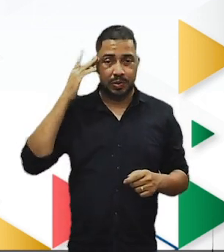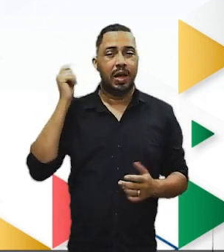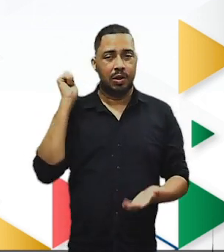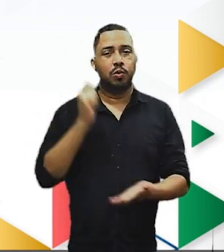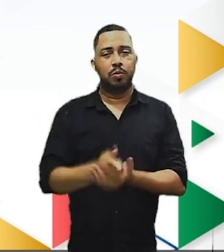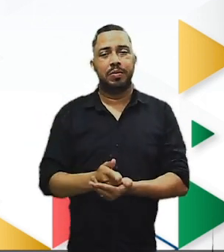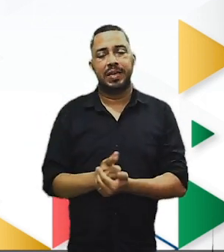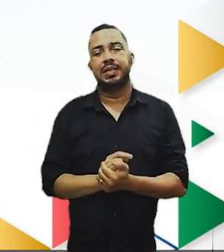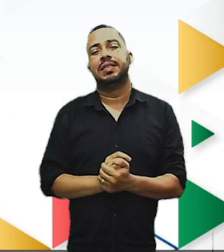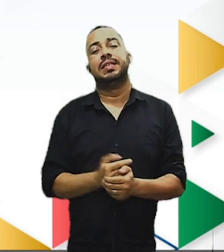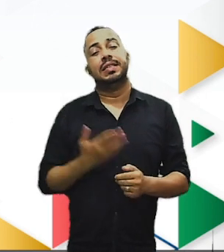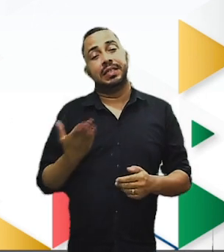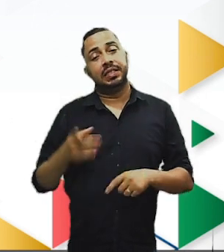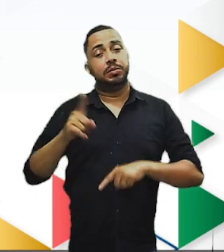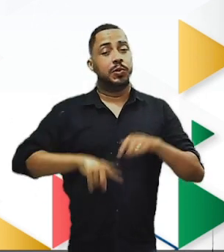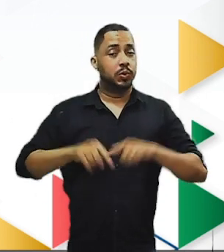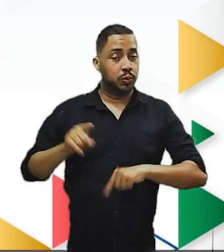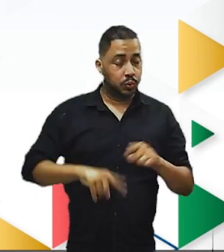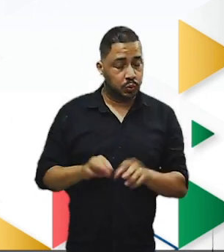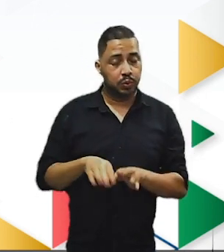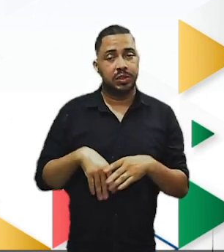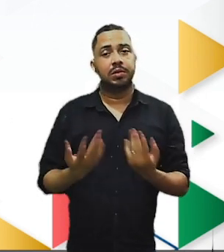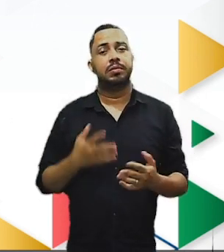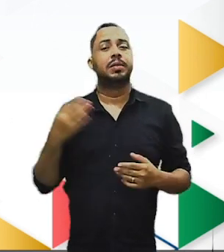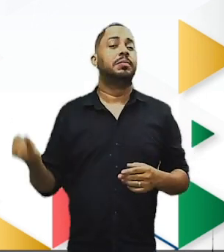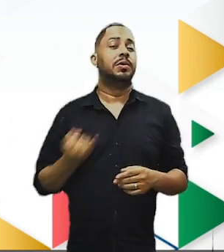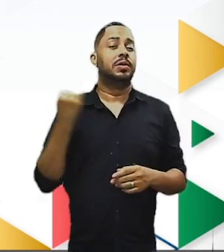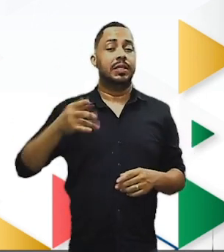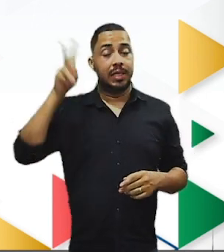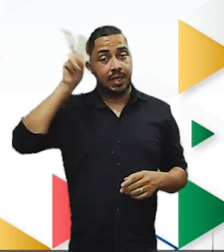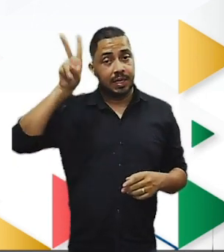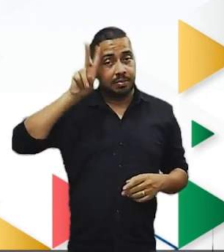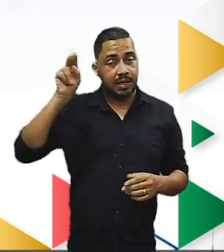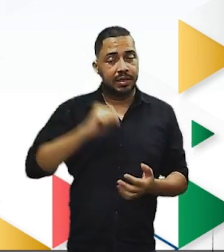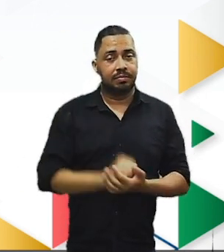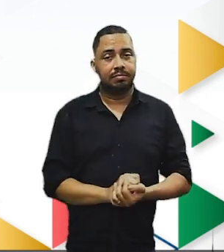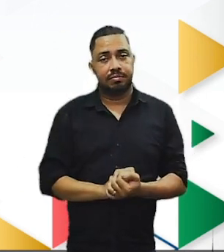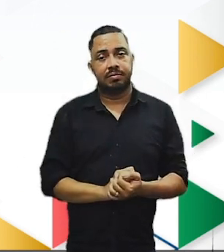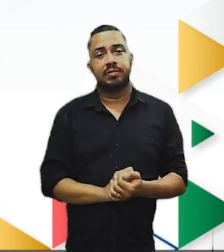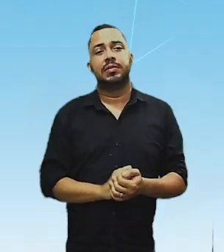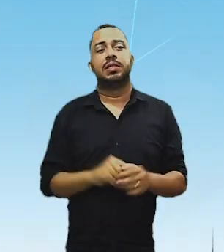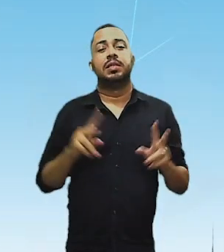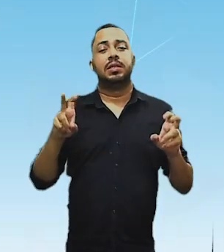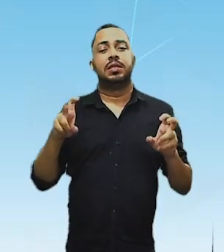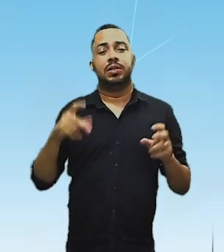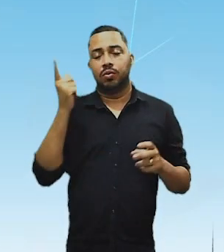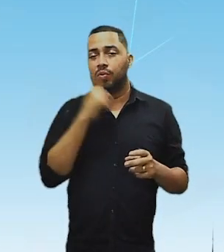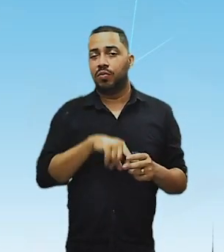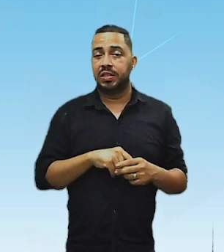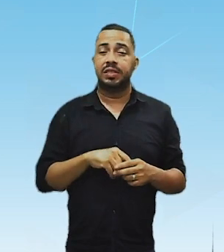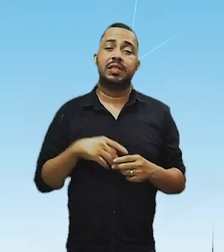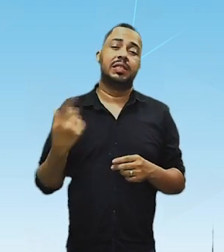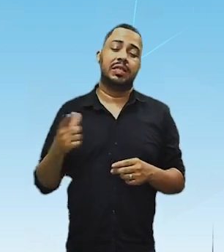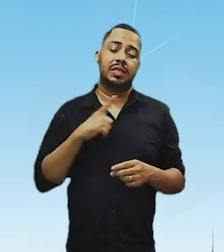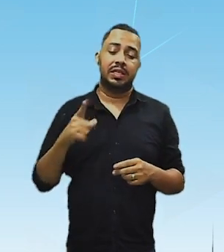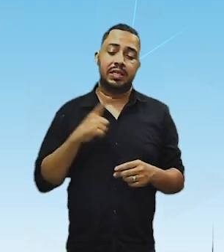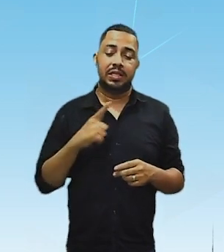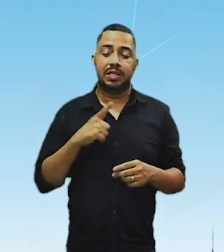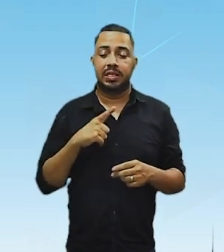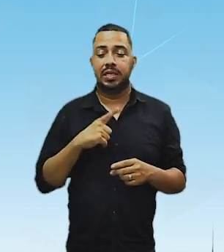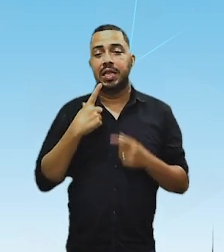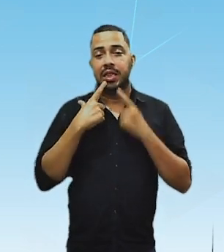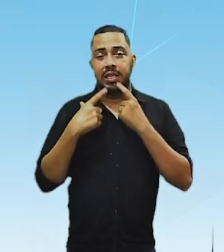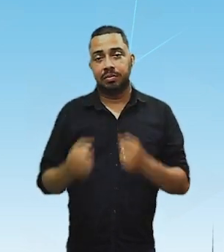comprar esse produto. Então, é importante lembrar disso. Na questão de convencer, nós temos a questão da